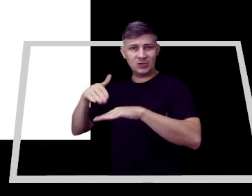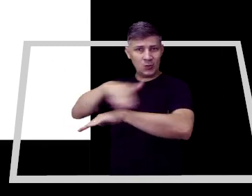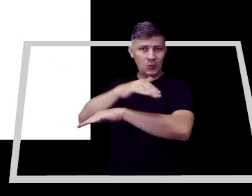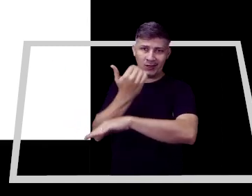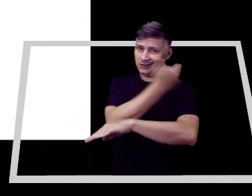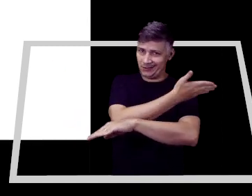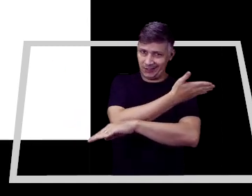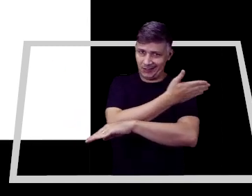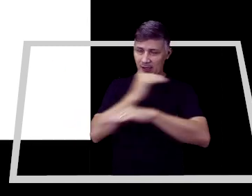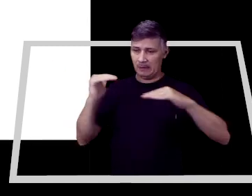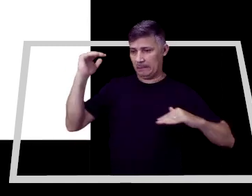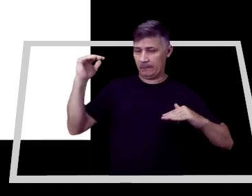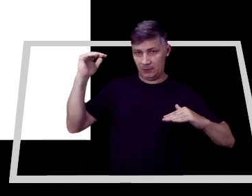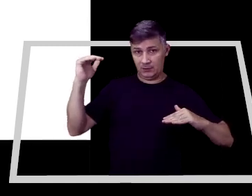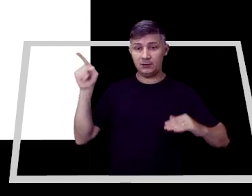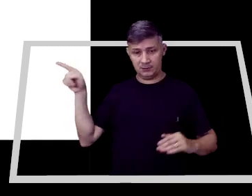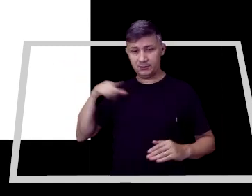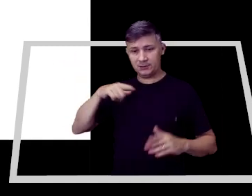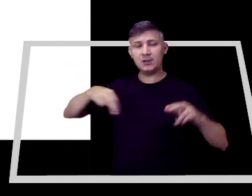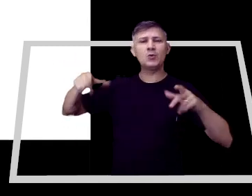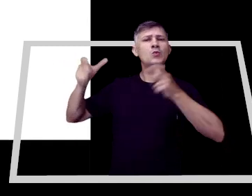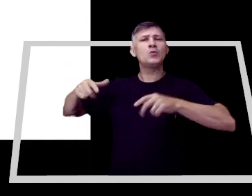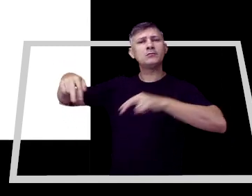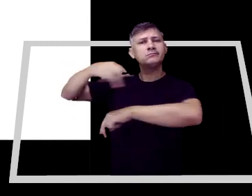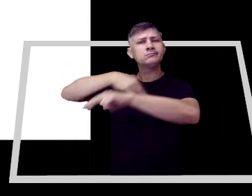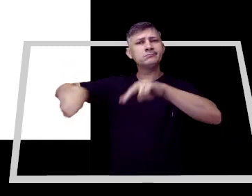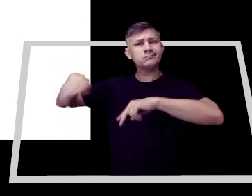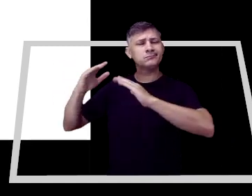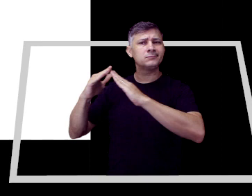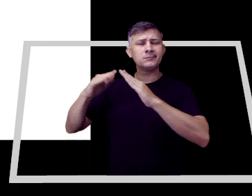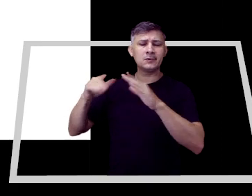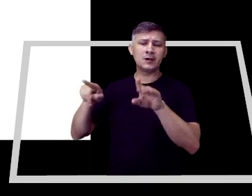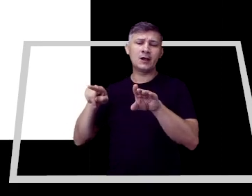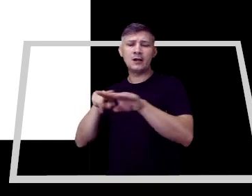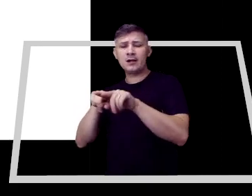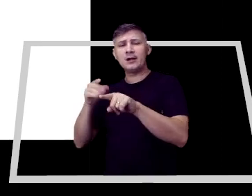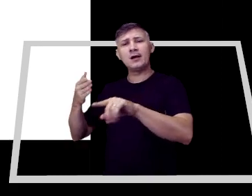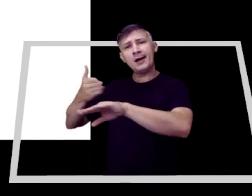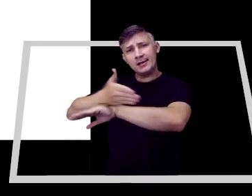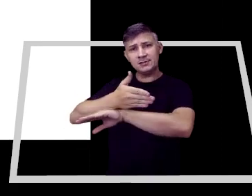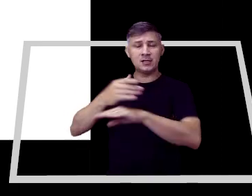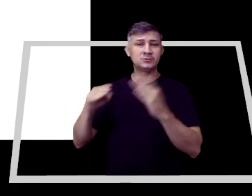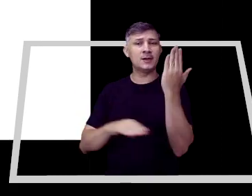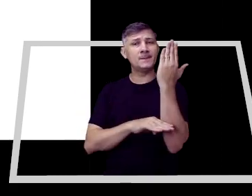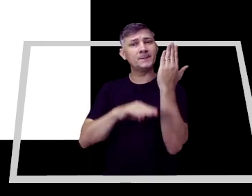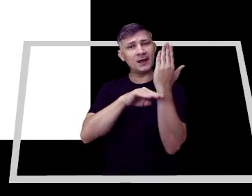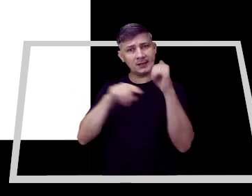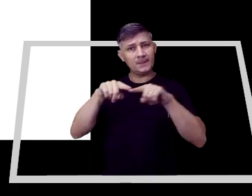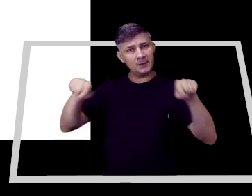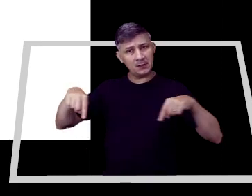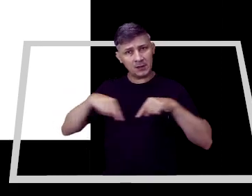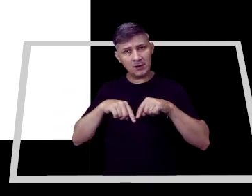varanda de circulação de vizinhança e acesso aos dois apartamentos, né? Um apartamento voltado